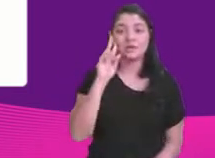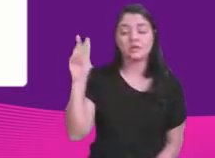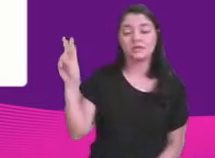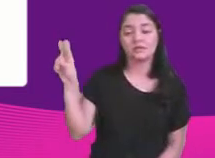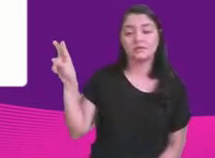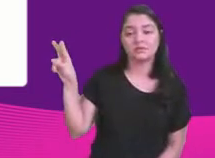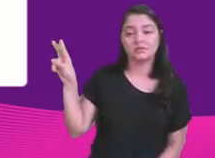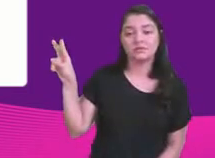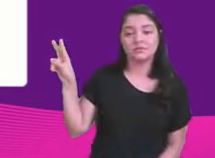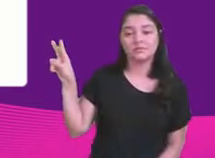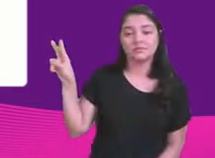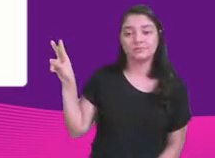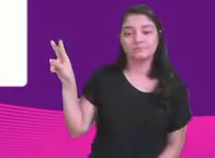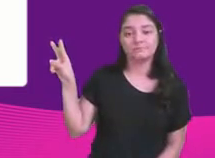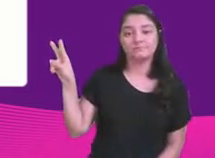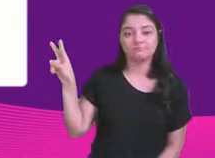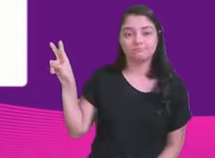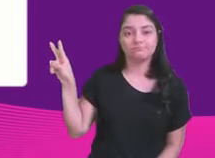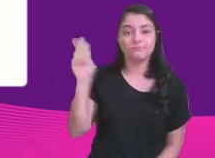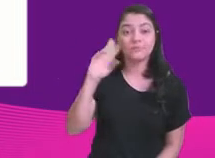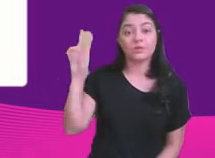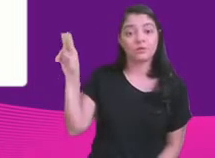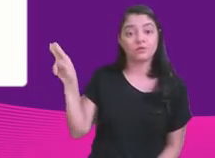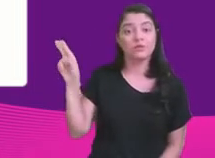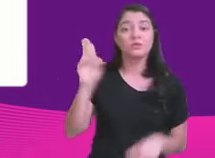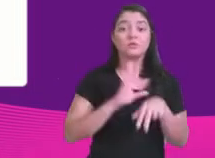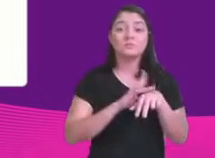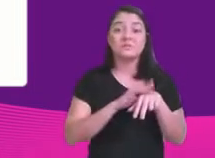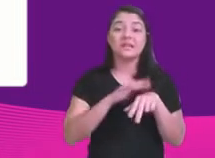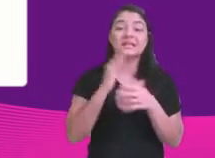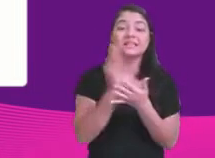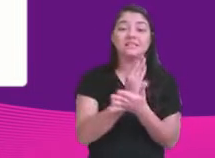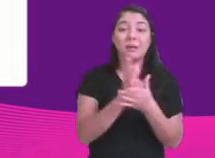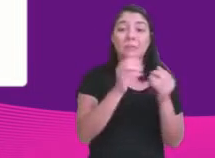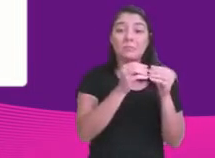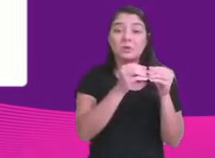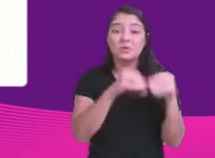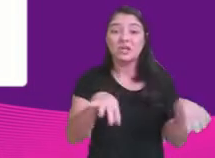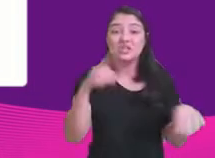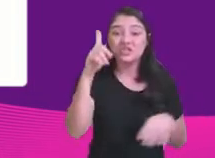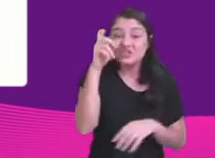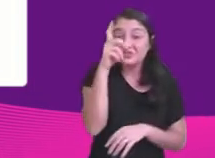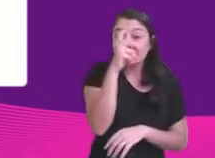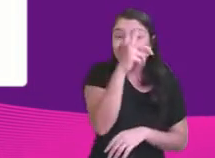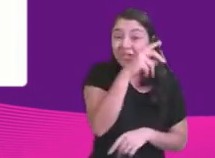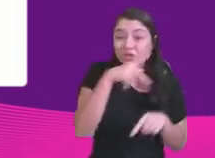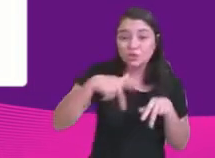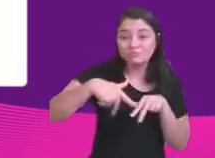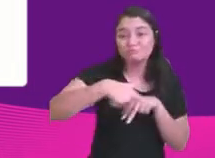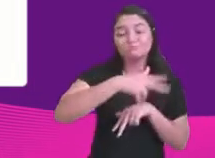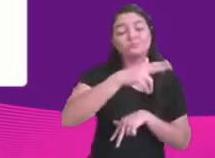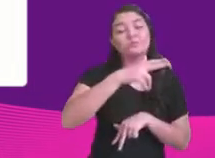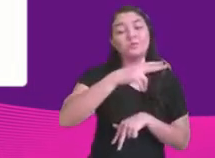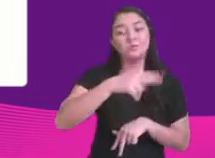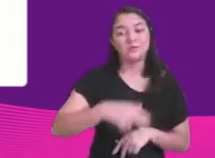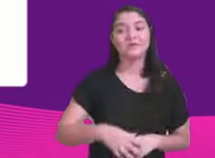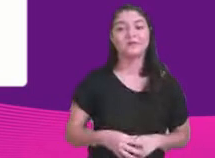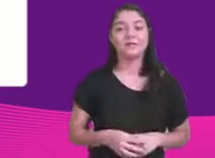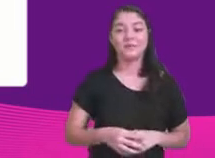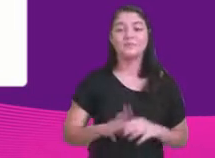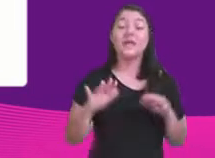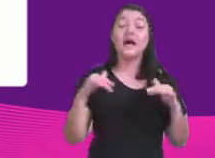que nós estamos falando. Esses pacientes que, tecnicamente, são difíceis de serem executados. Aí